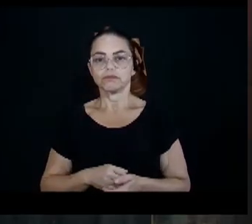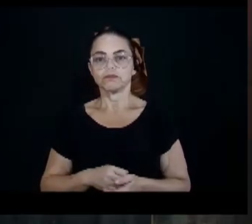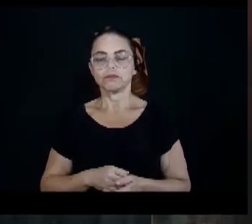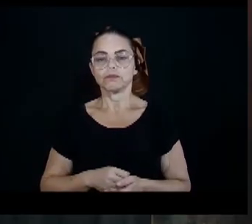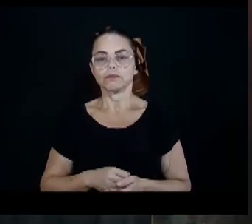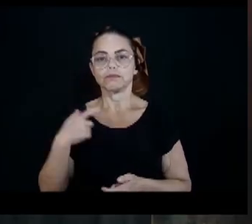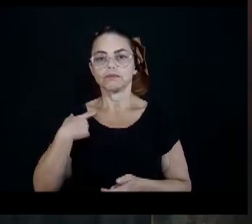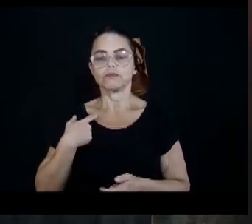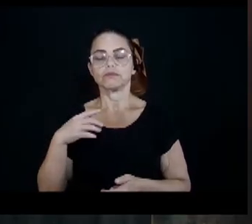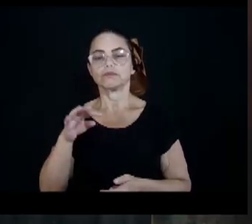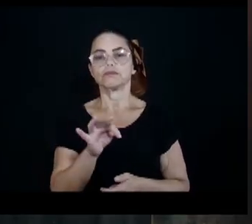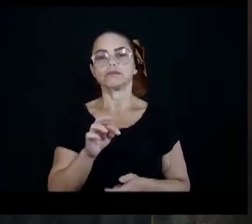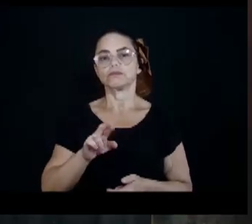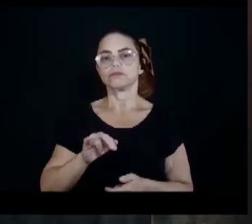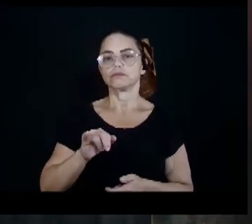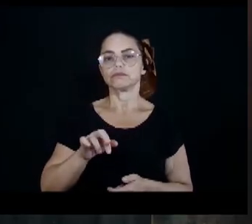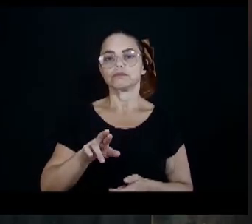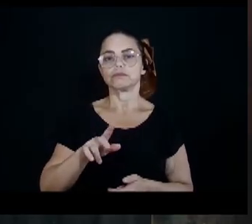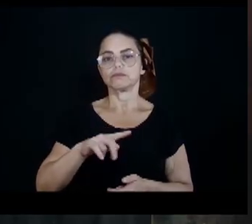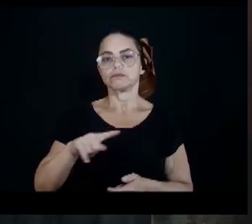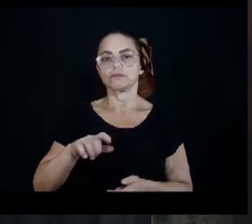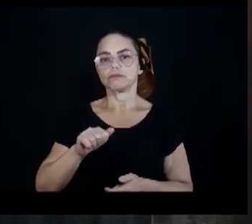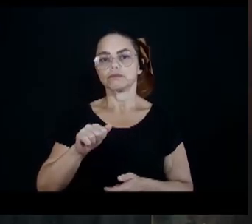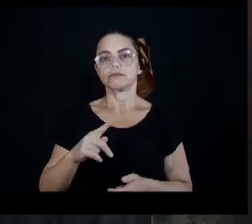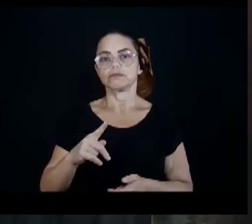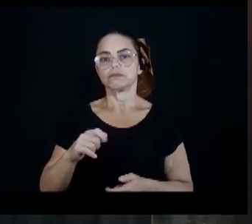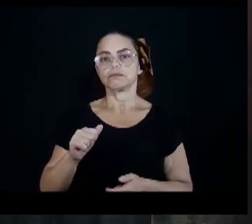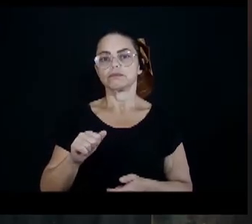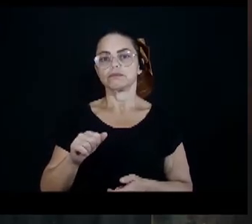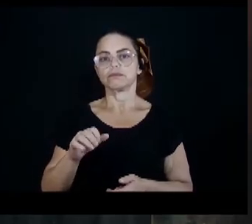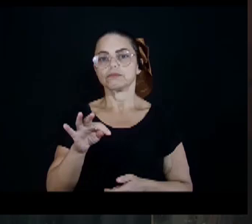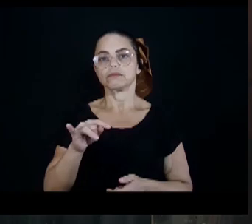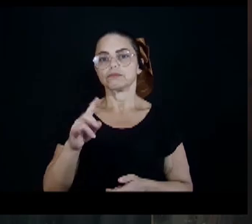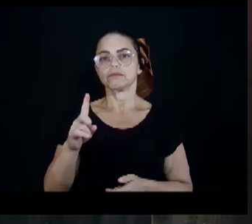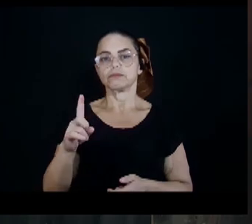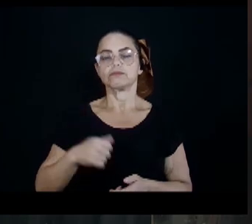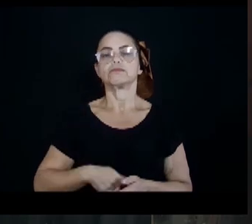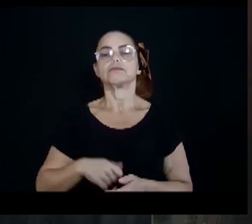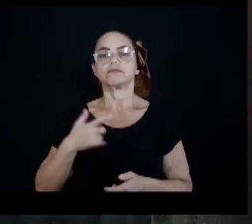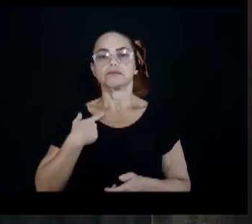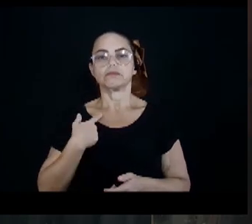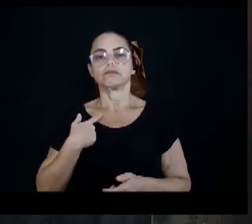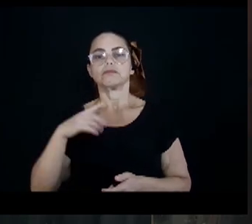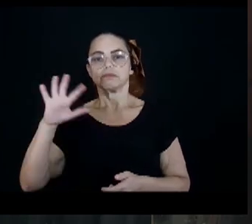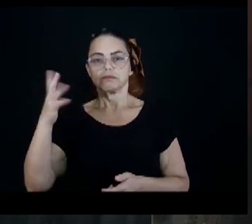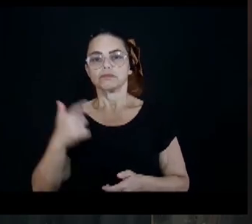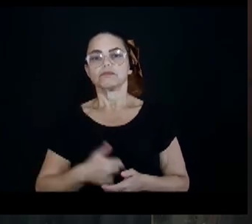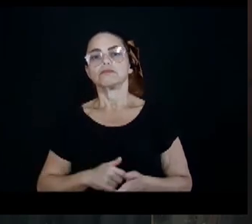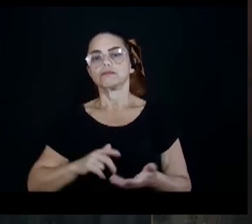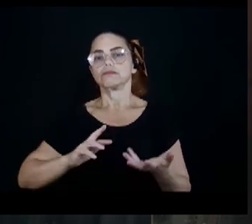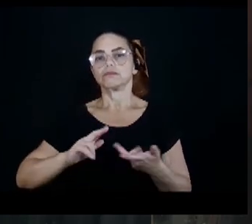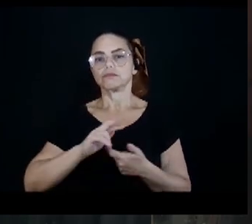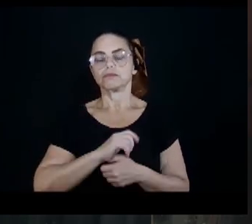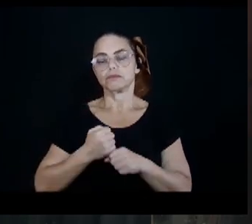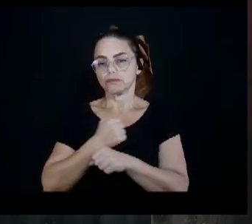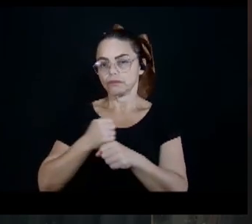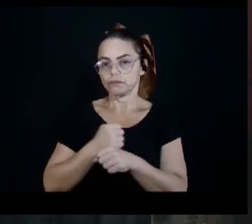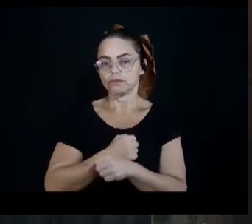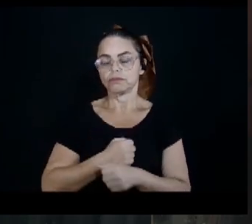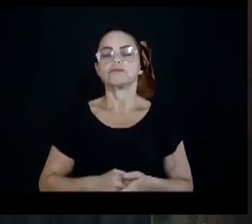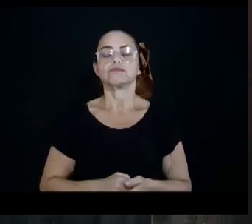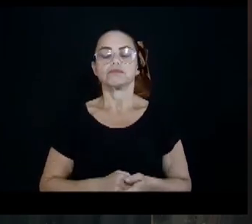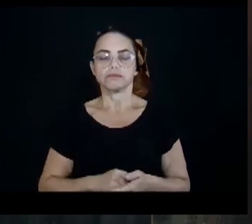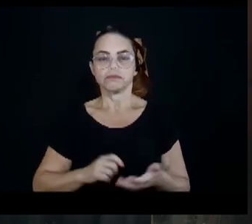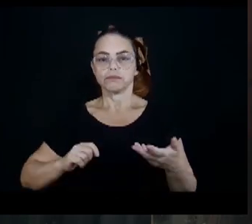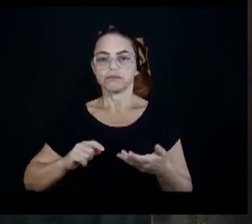tirzepatida, né? É fantástico, talvez o que a gente tenha de melhor, mas já surgiram outros aí, que esse ano virão outros, tá? Aguardemos